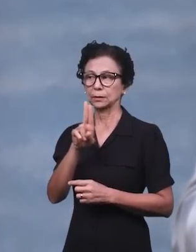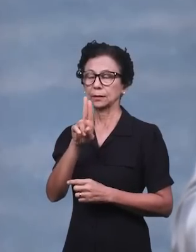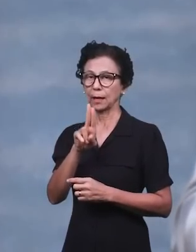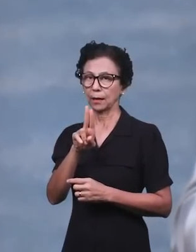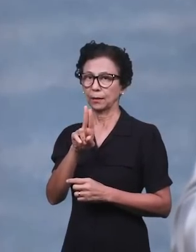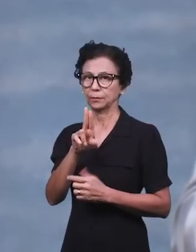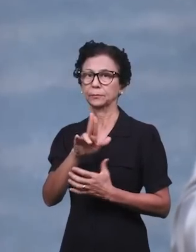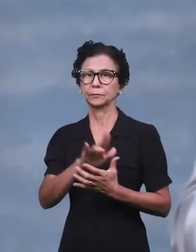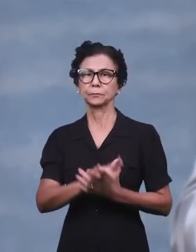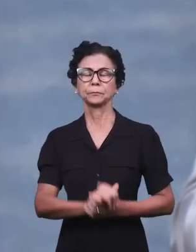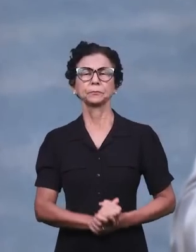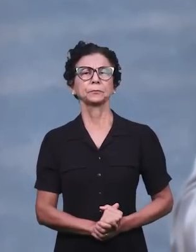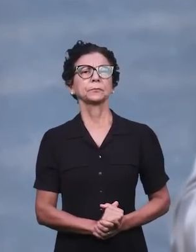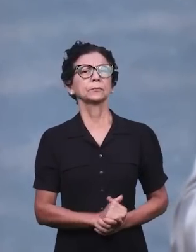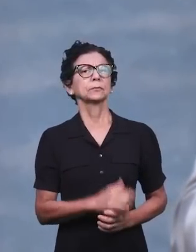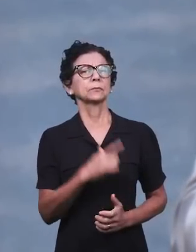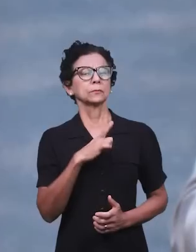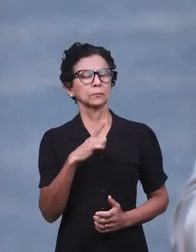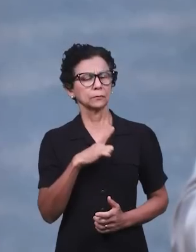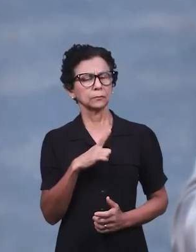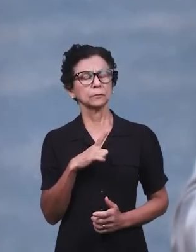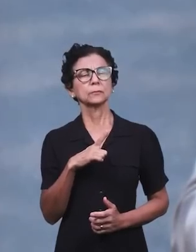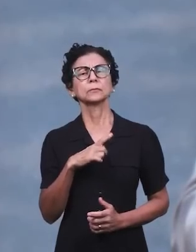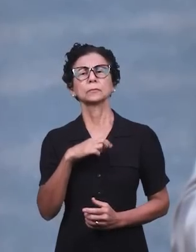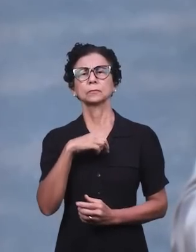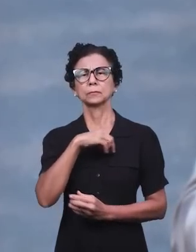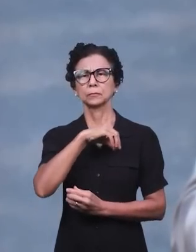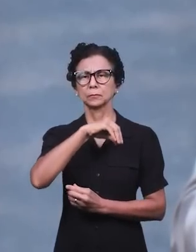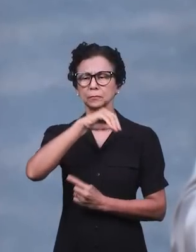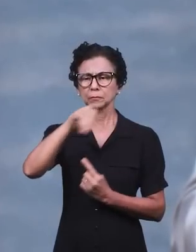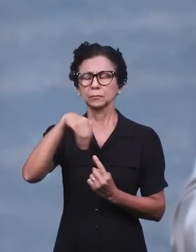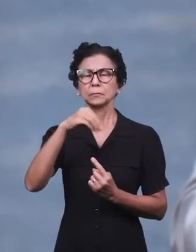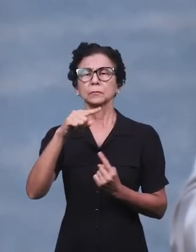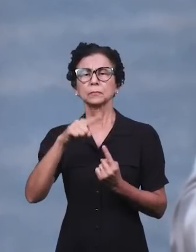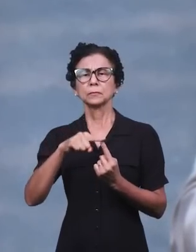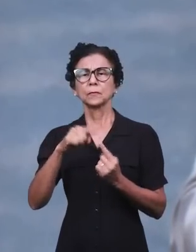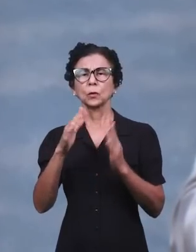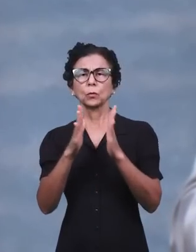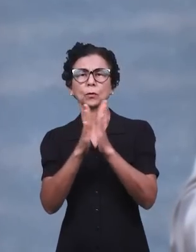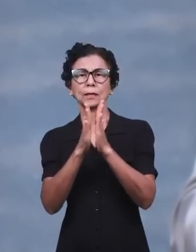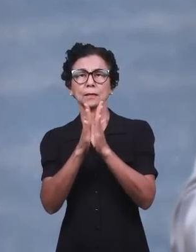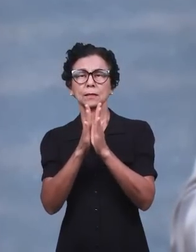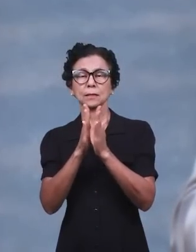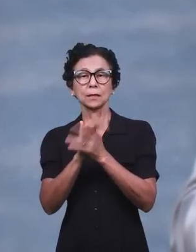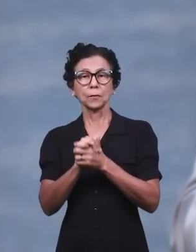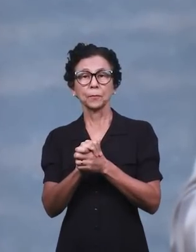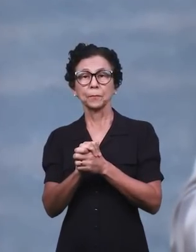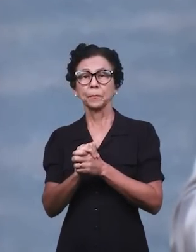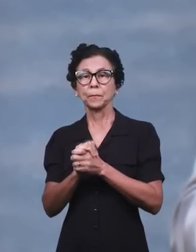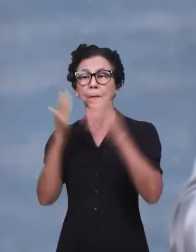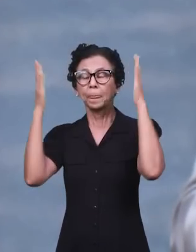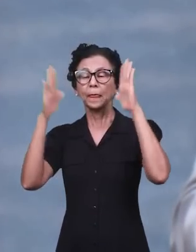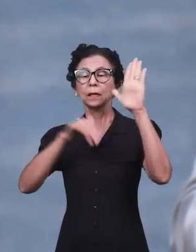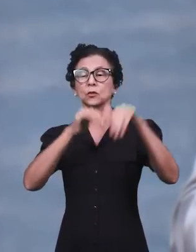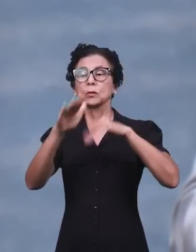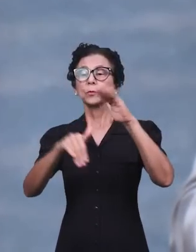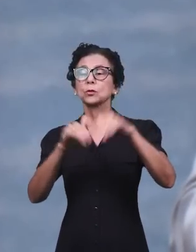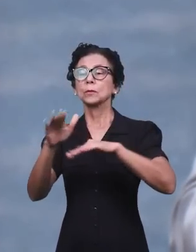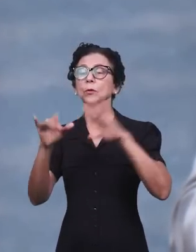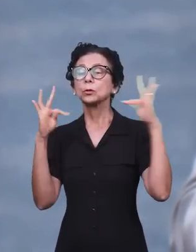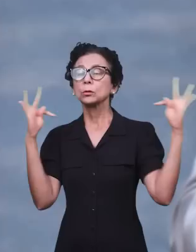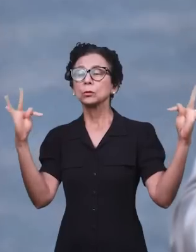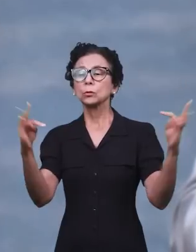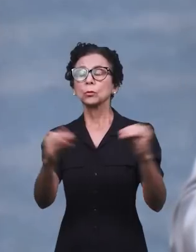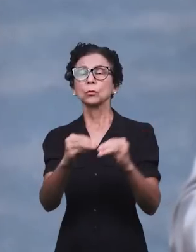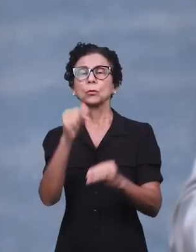armas poderosíssimas para isso. Aí ele foi na oração, então ele chamou todo mundo. Quem que participou? Homem, mulher,